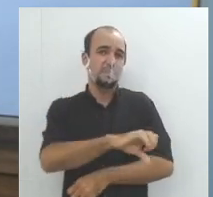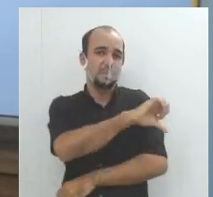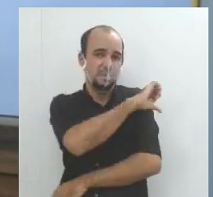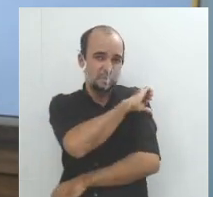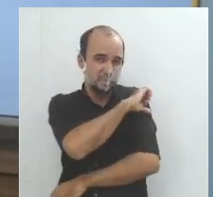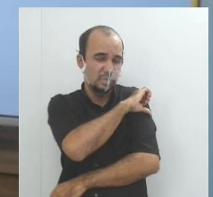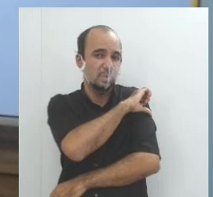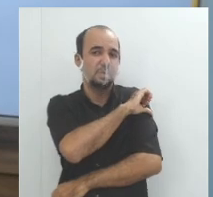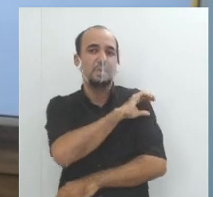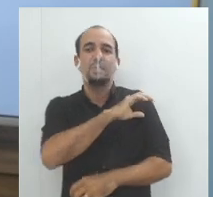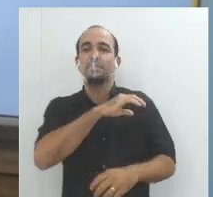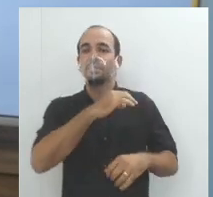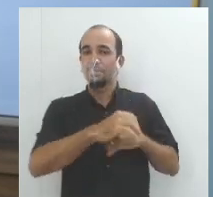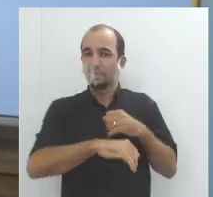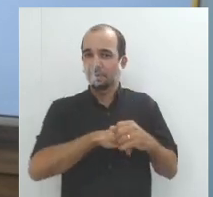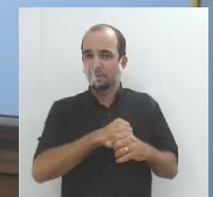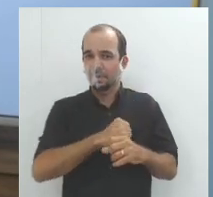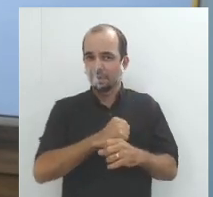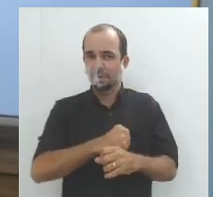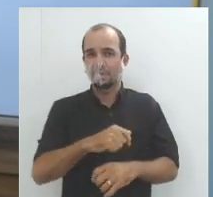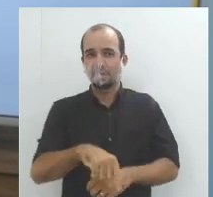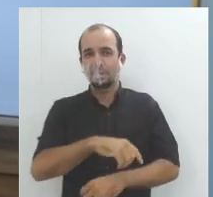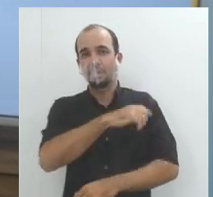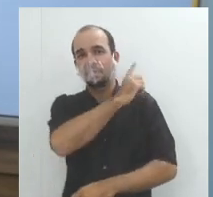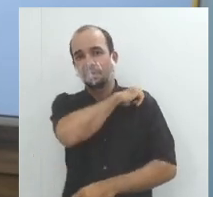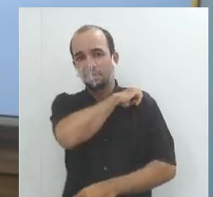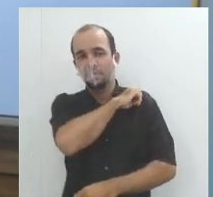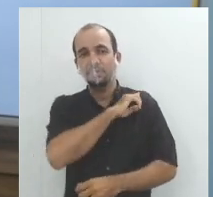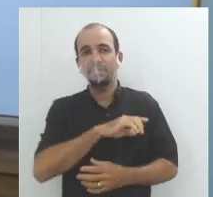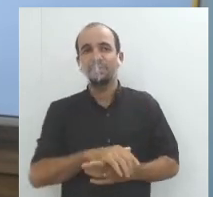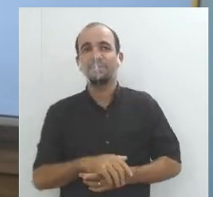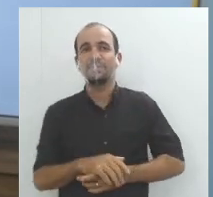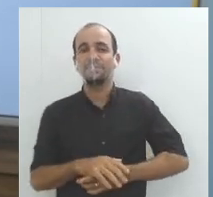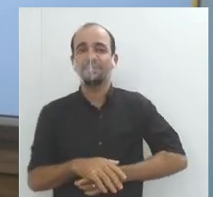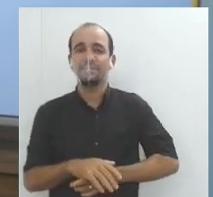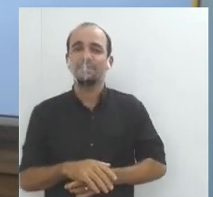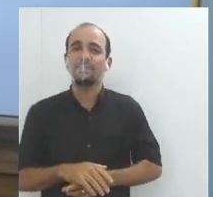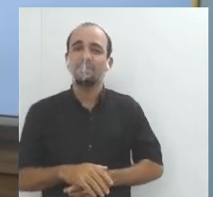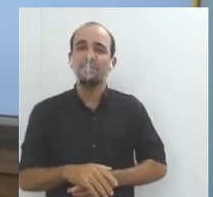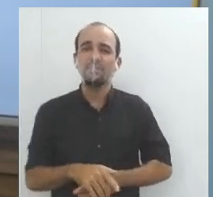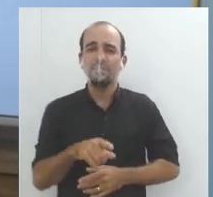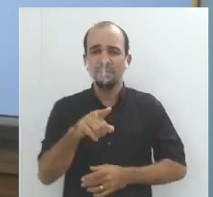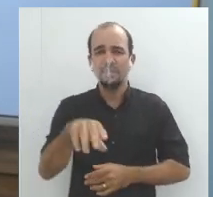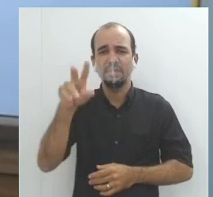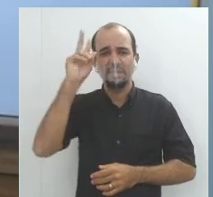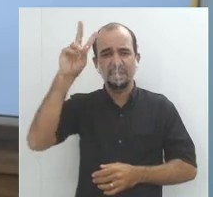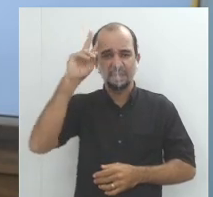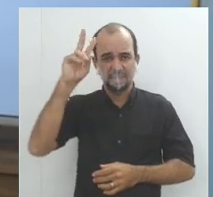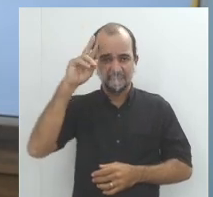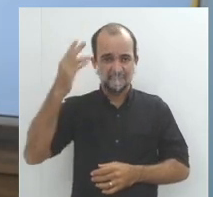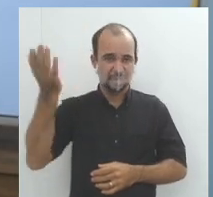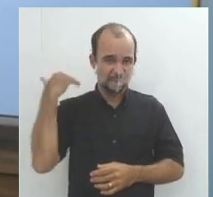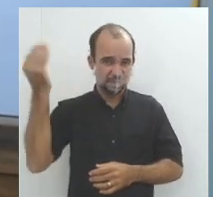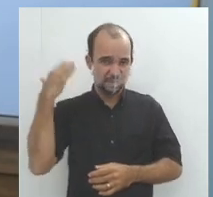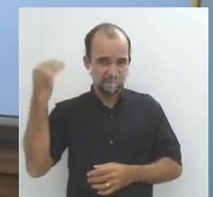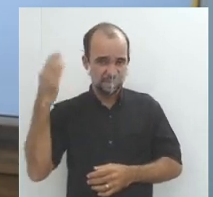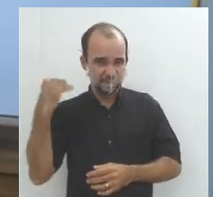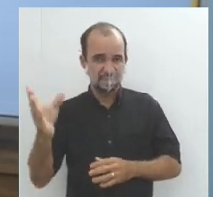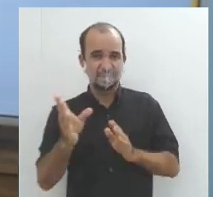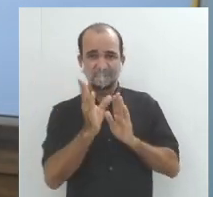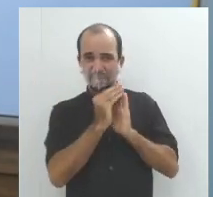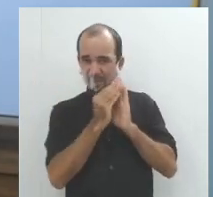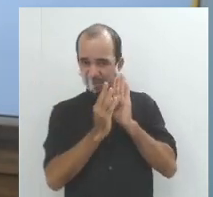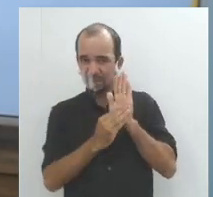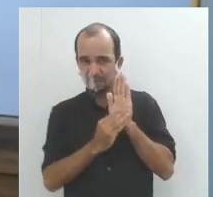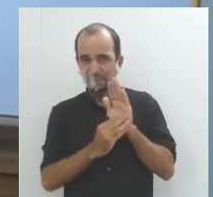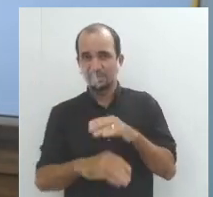esse é um conteúdo do 9º ano, é visto no 9º ano do ensino fundamental. Se você que está aí é do 2º, é do 3º,